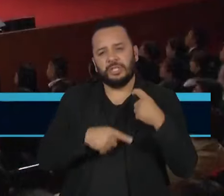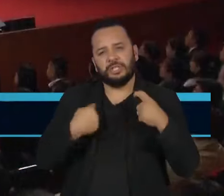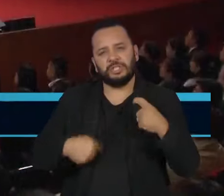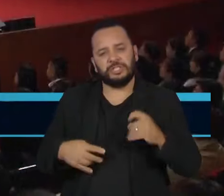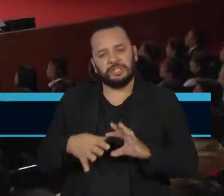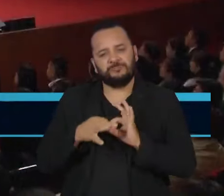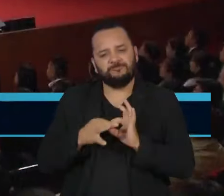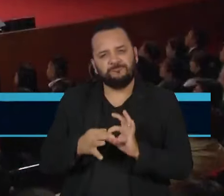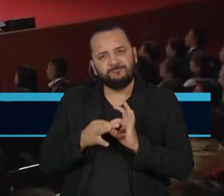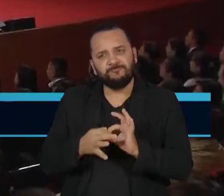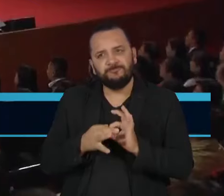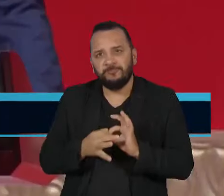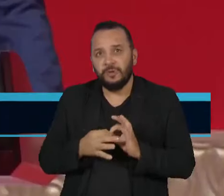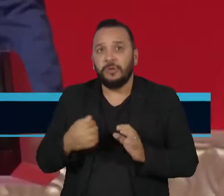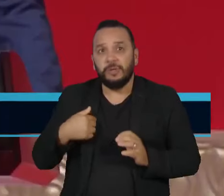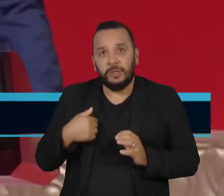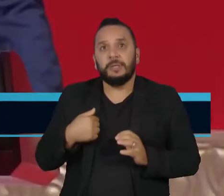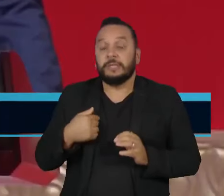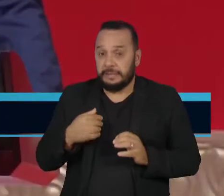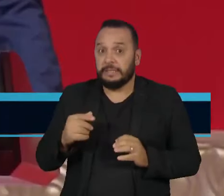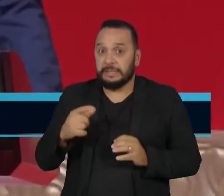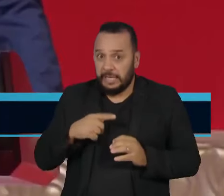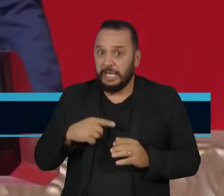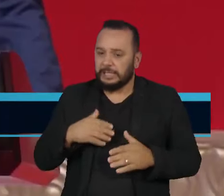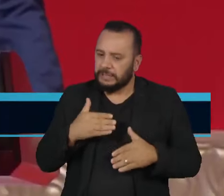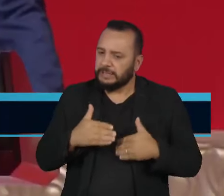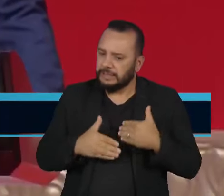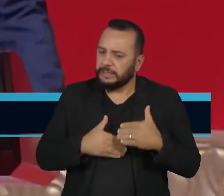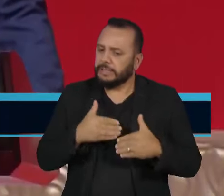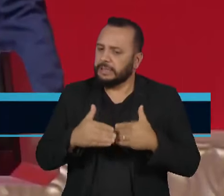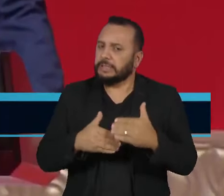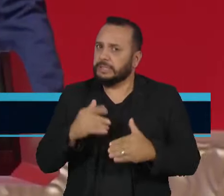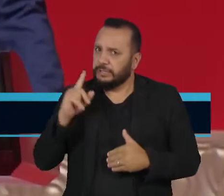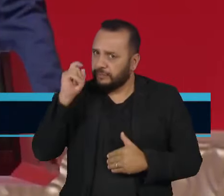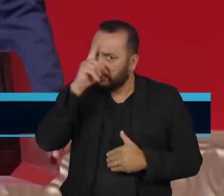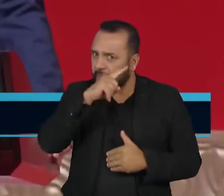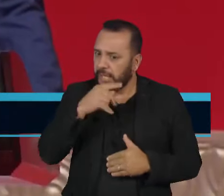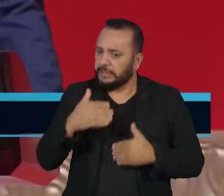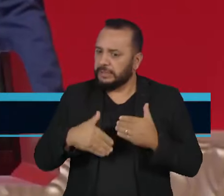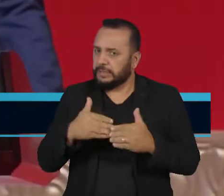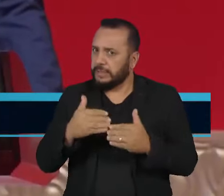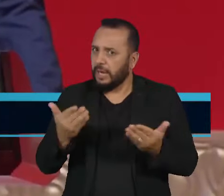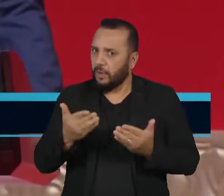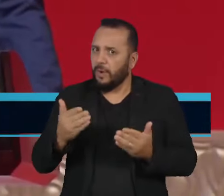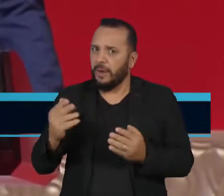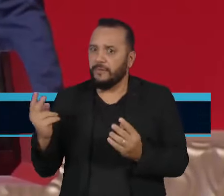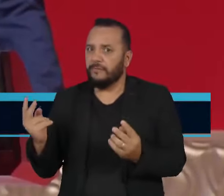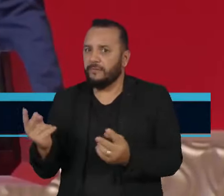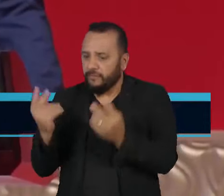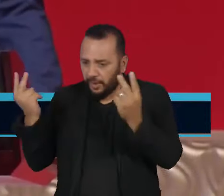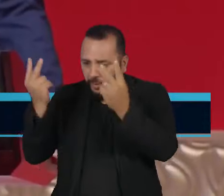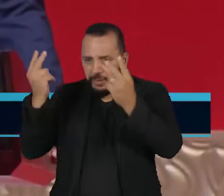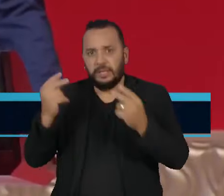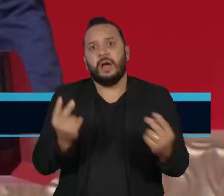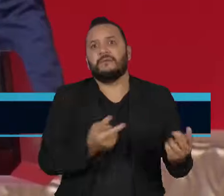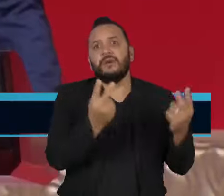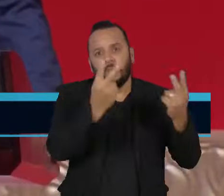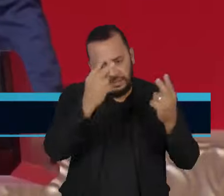Essa relação foi conquistada com dificuldade. Por isso, os dois lados devem valorizá-la e nutri-la, disse.